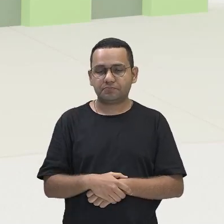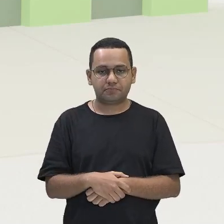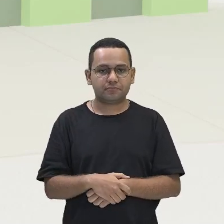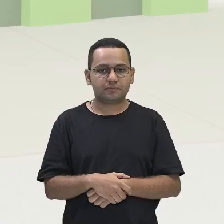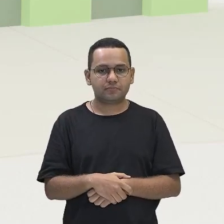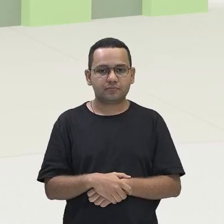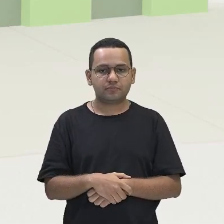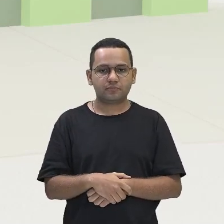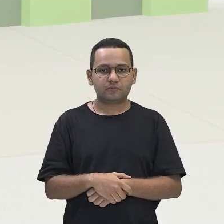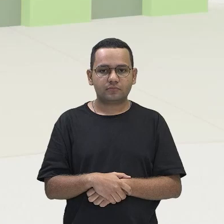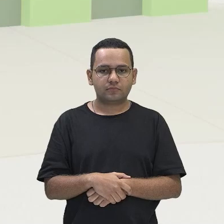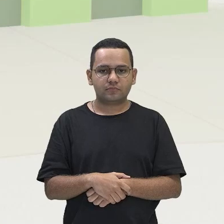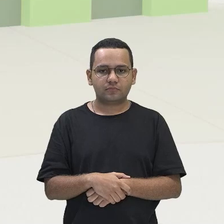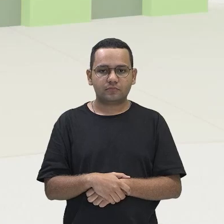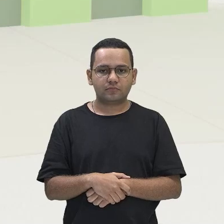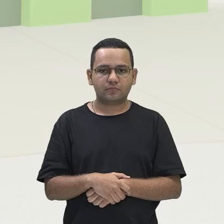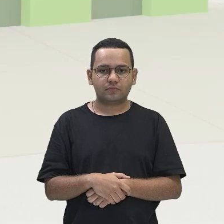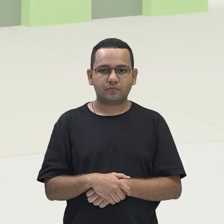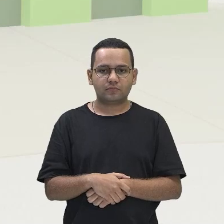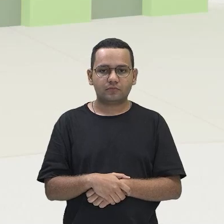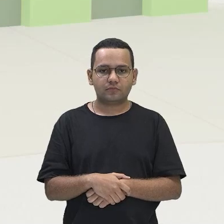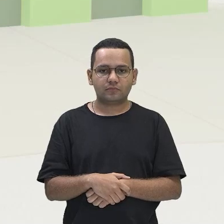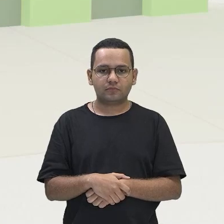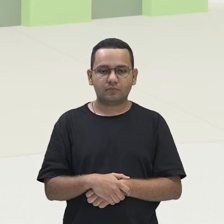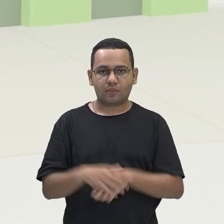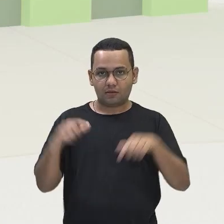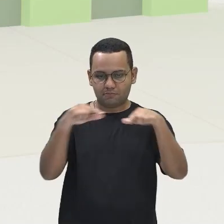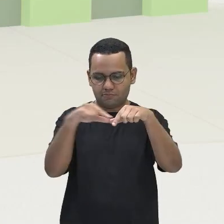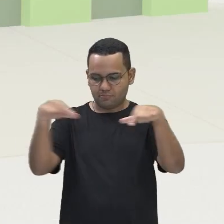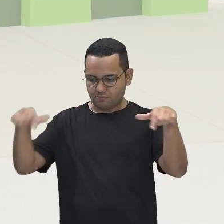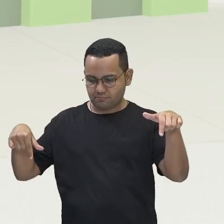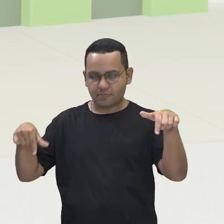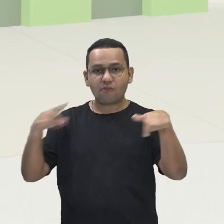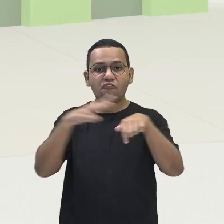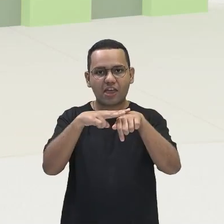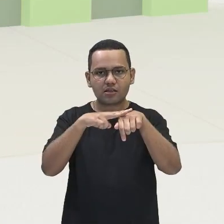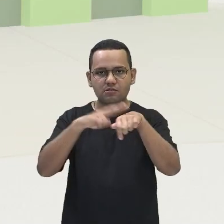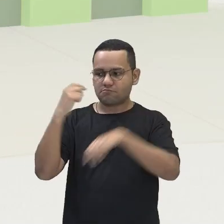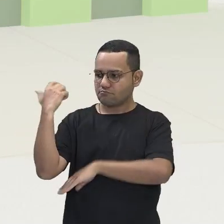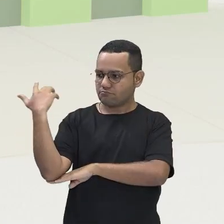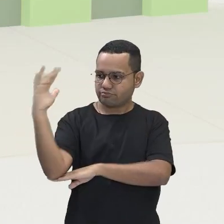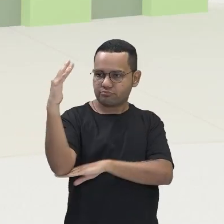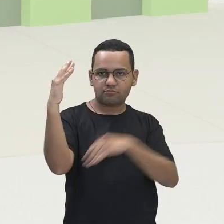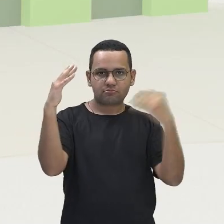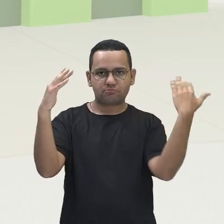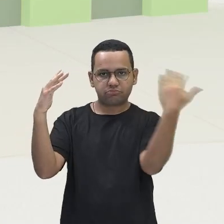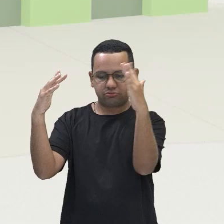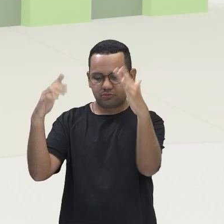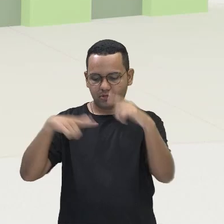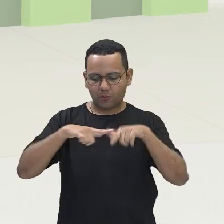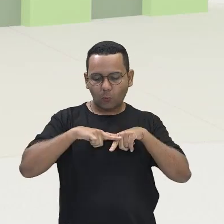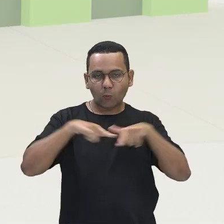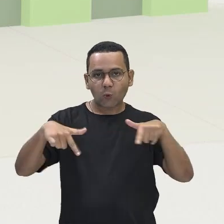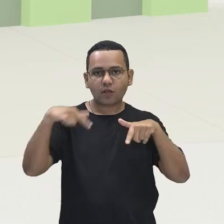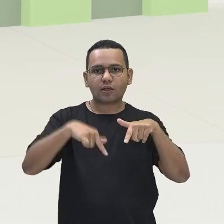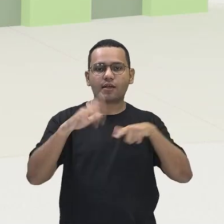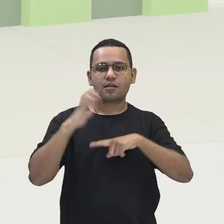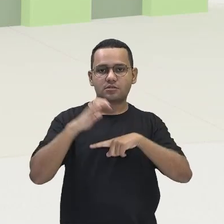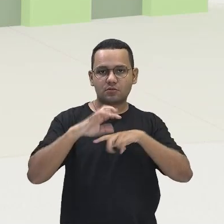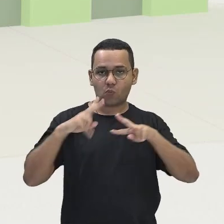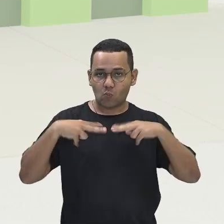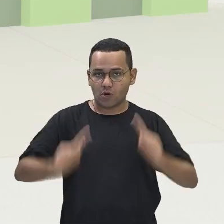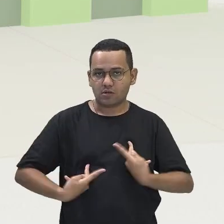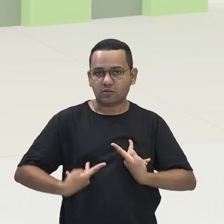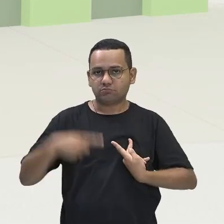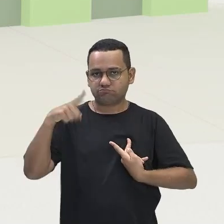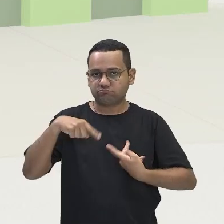natural e aquele ambiente que está sendo alterado pelo homem, né? Essa ação antrópica